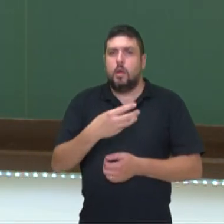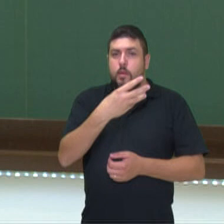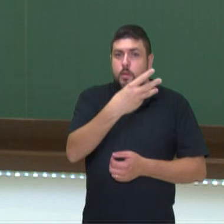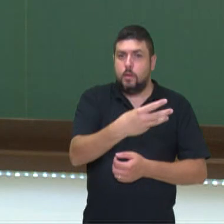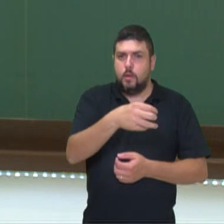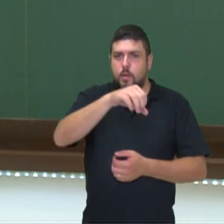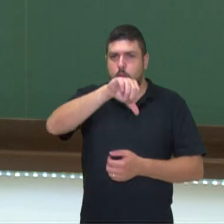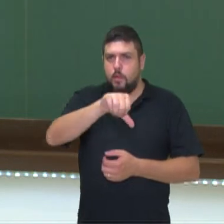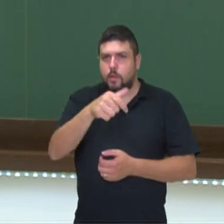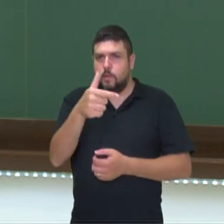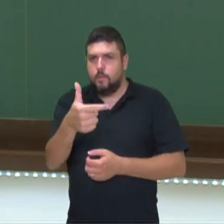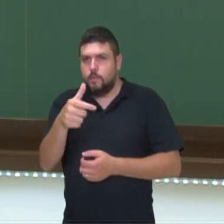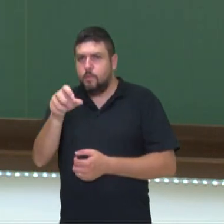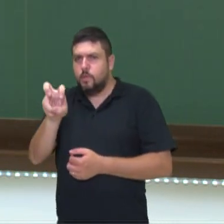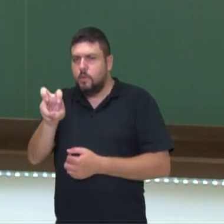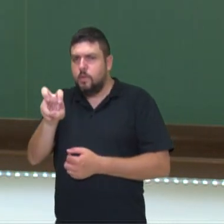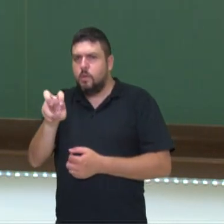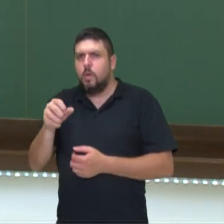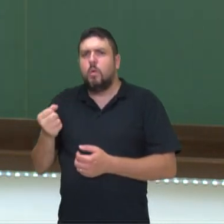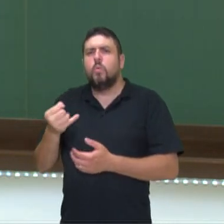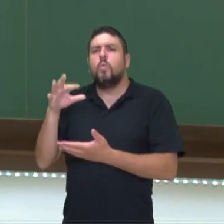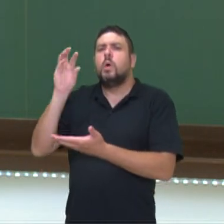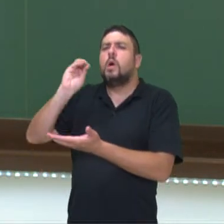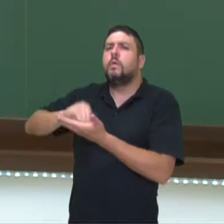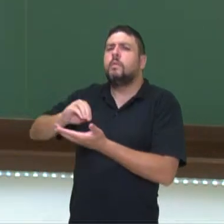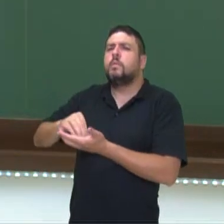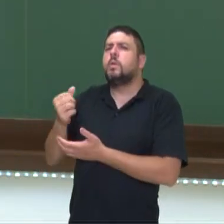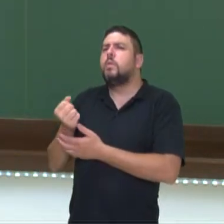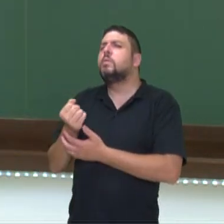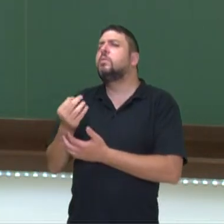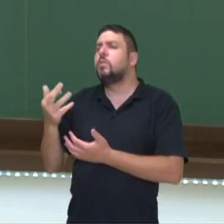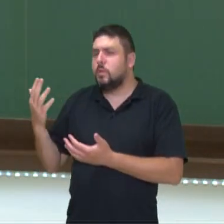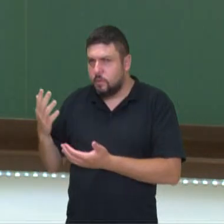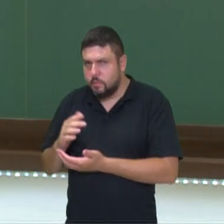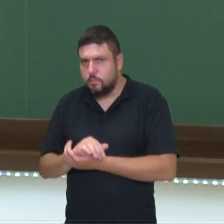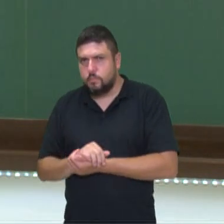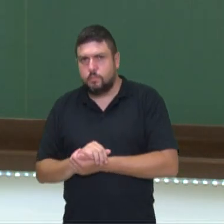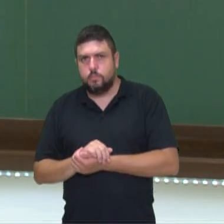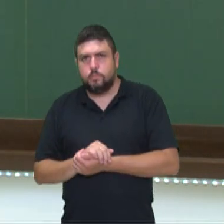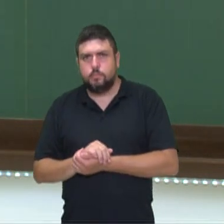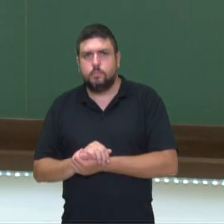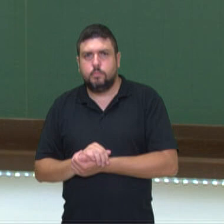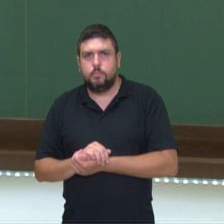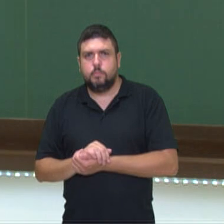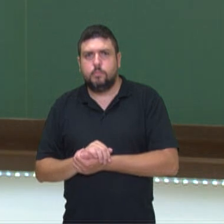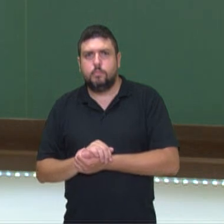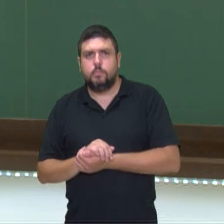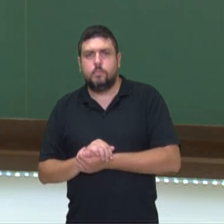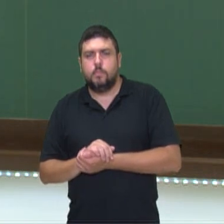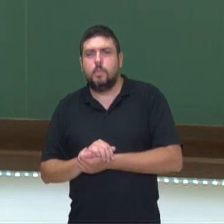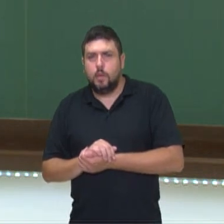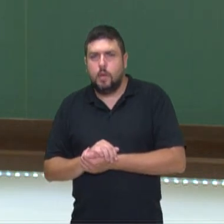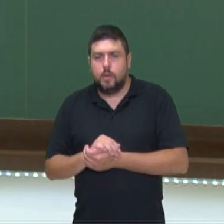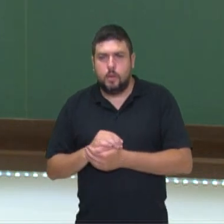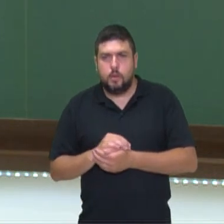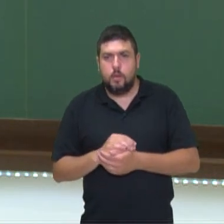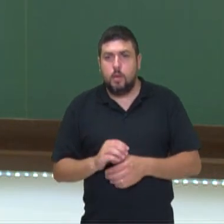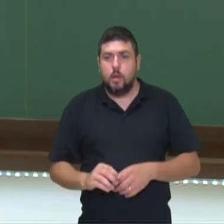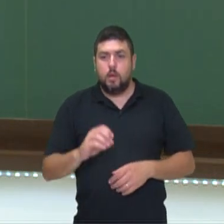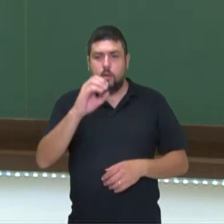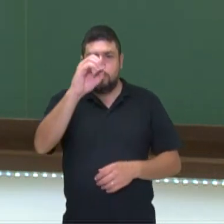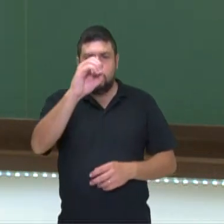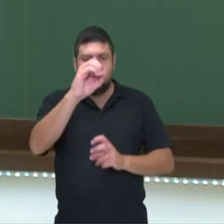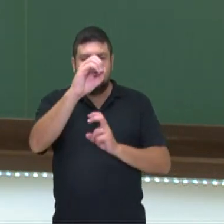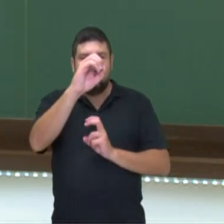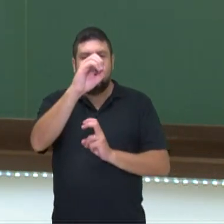3.925. Então, quantos ainda vão faltar? Então, presta bastante atenção aqui. Aqui, ó, eu tinha 0 menos 5,